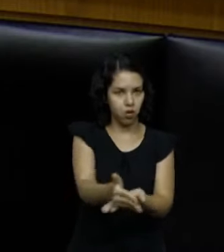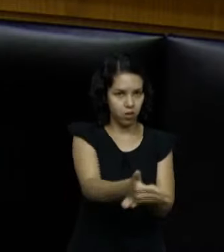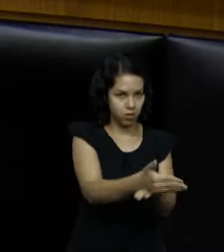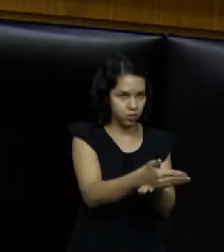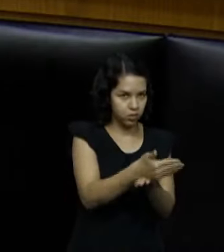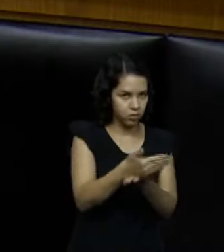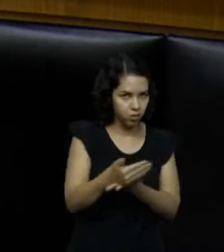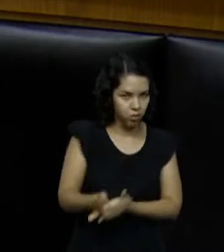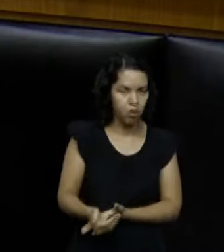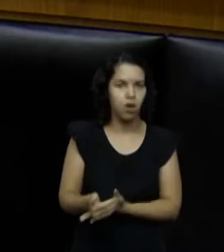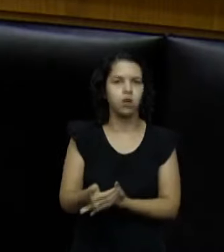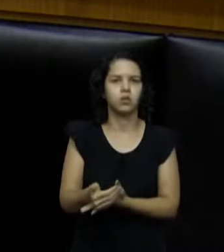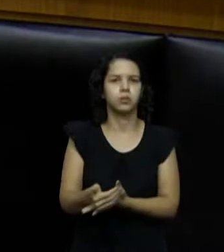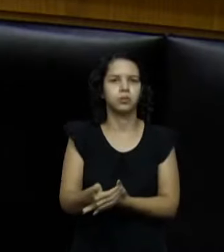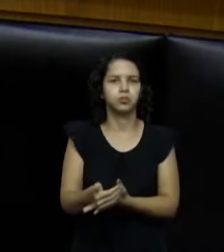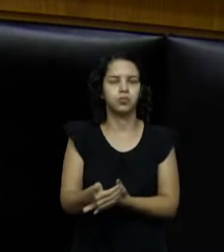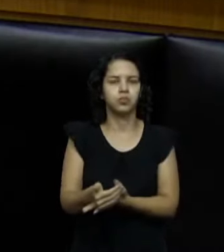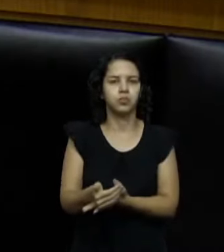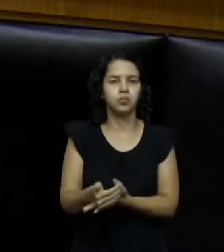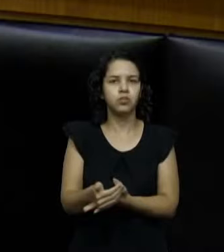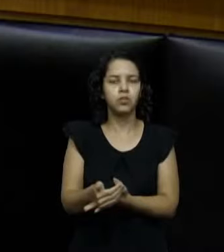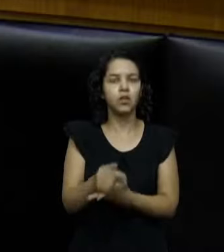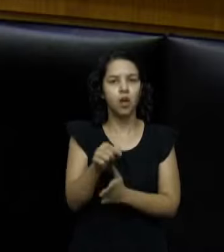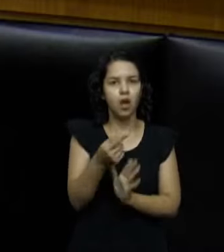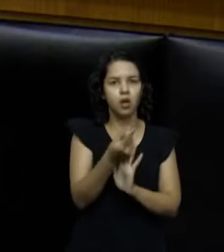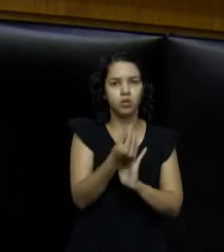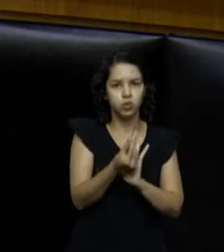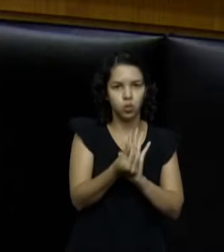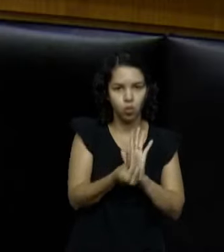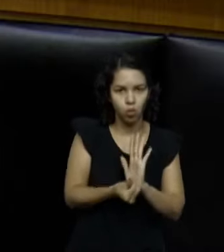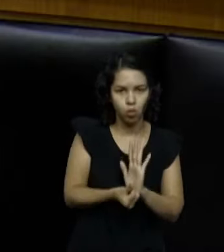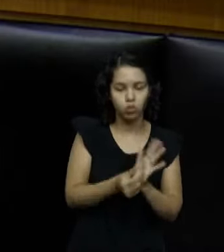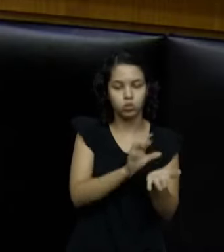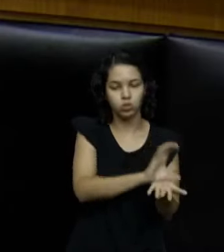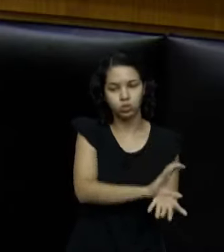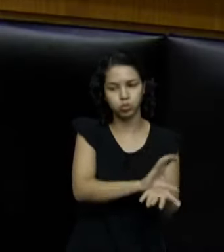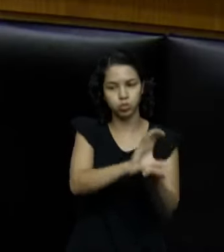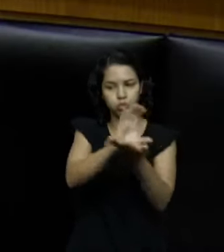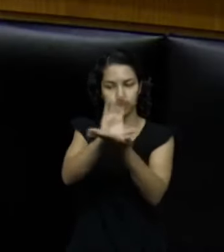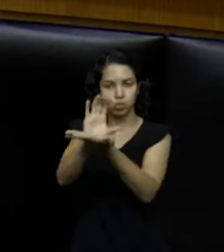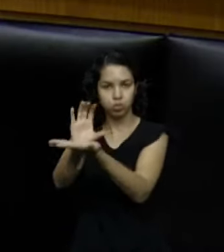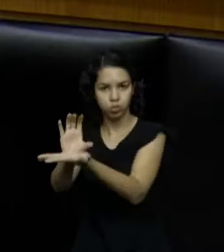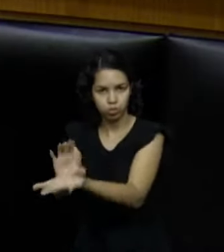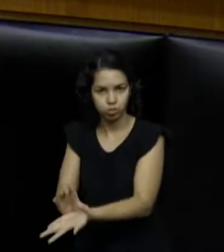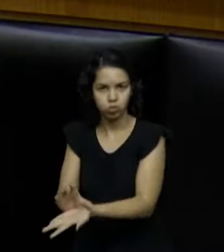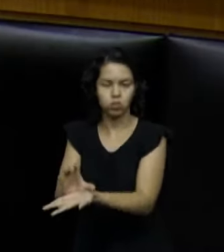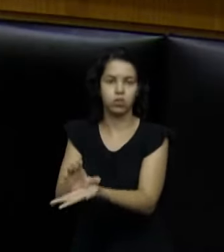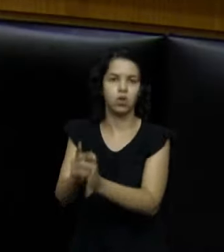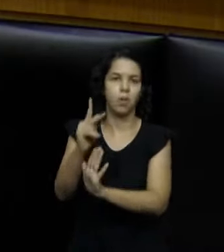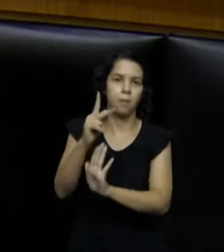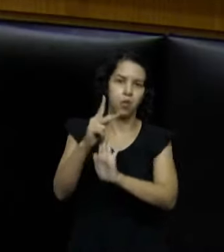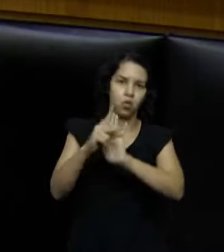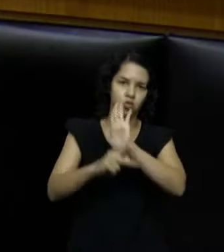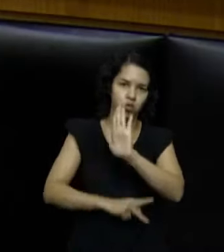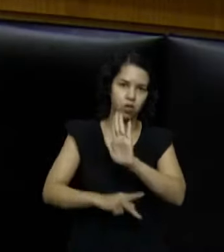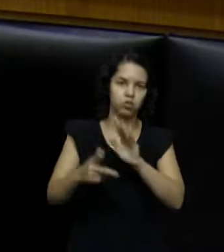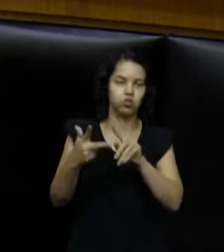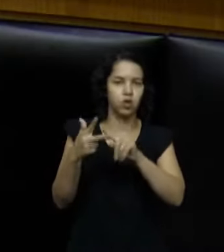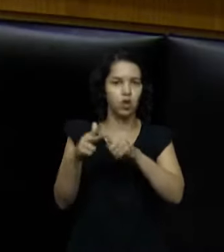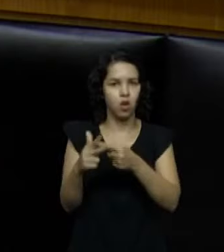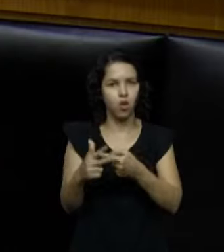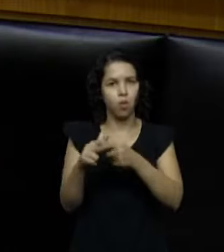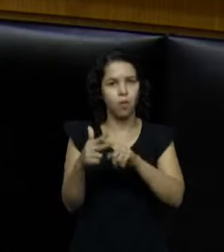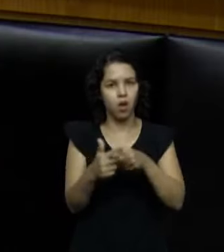madeira, esses recursos sejam destinados e aplicados em projetos de recuperação